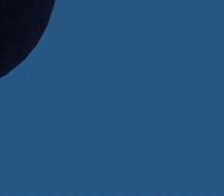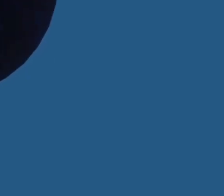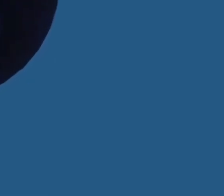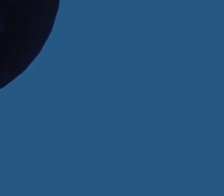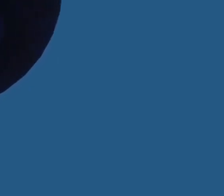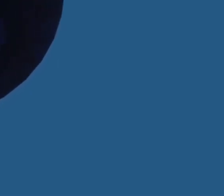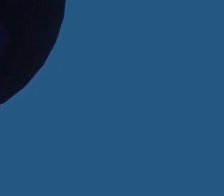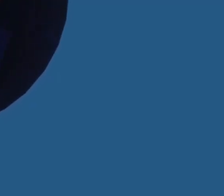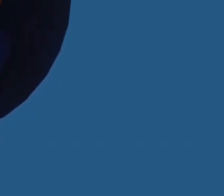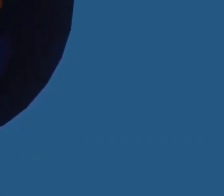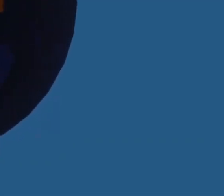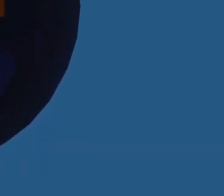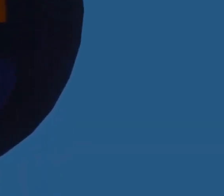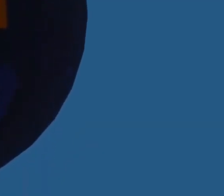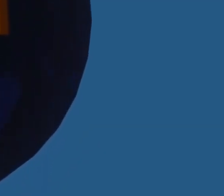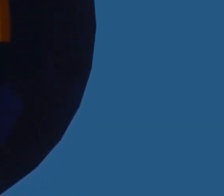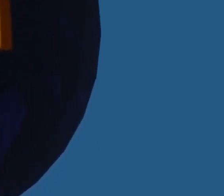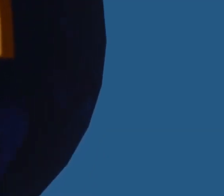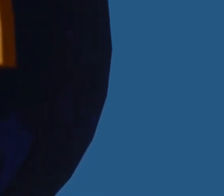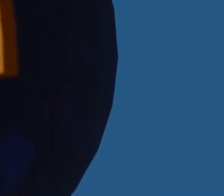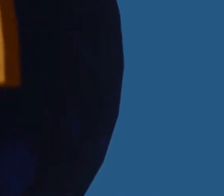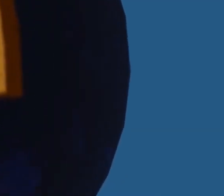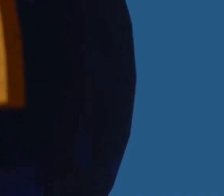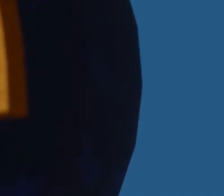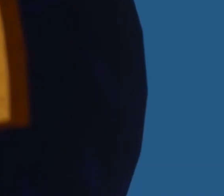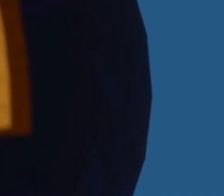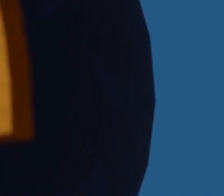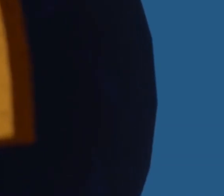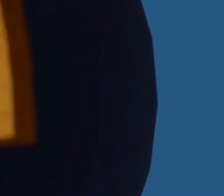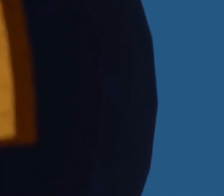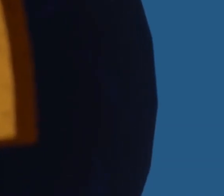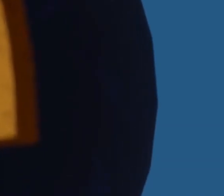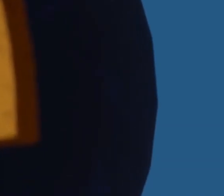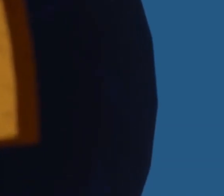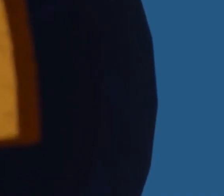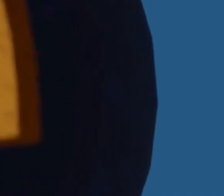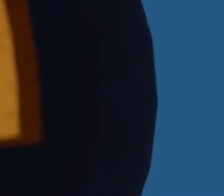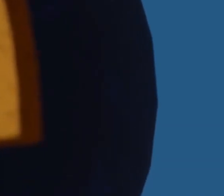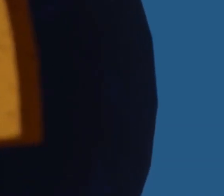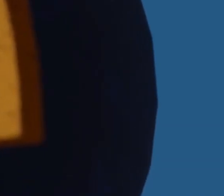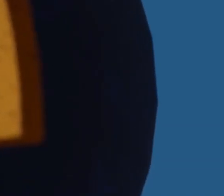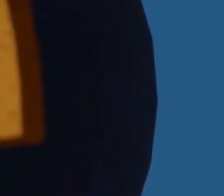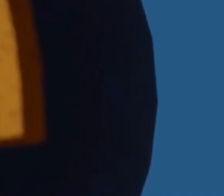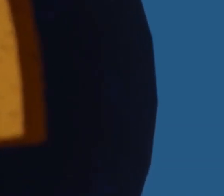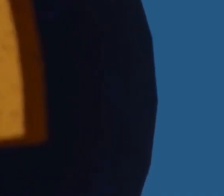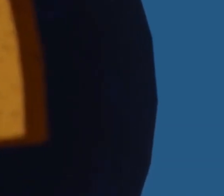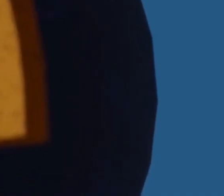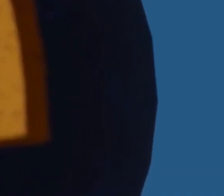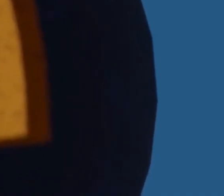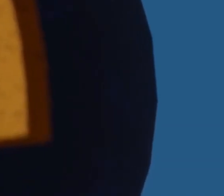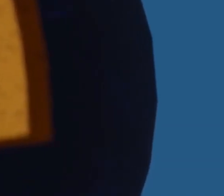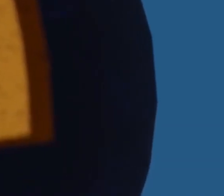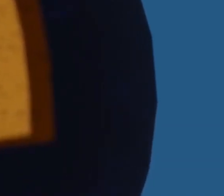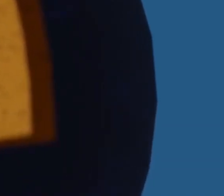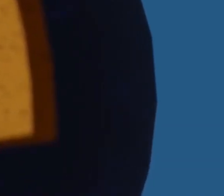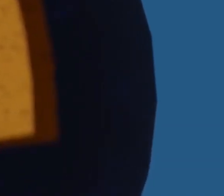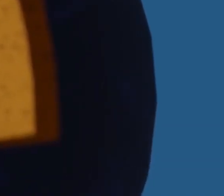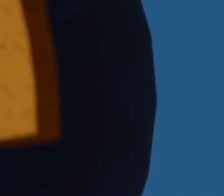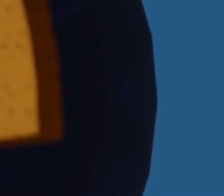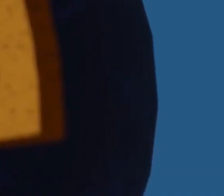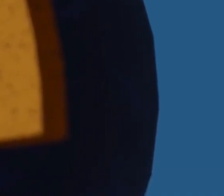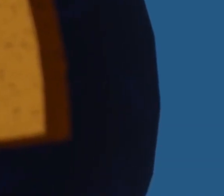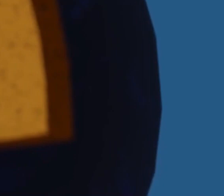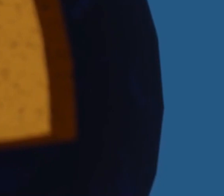e bastante rochosa. Manto, localizado abaixo da crosta, apresenta propriedades sólidas.